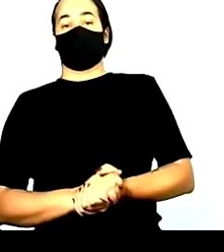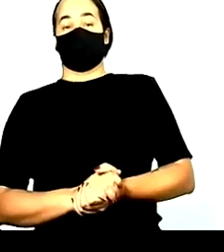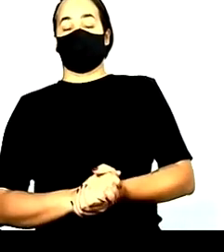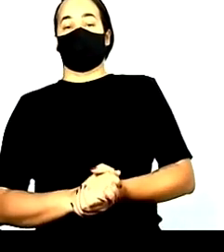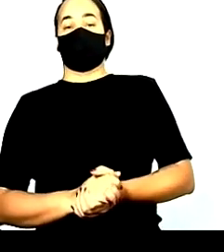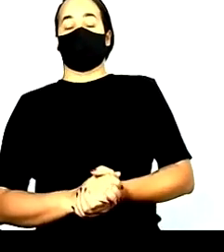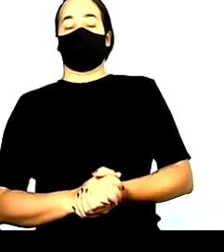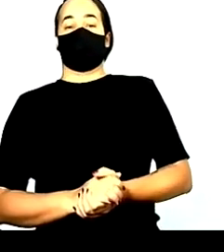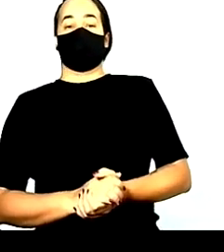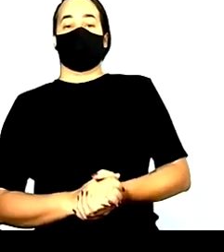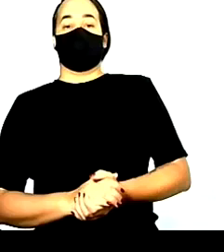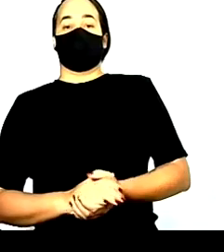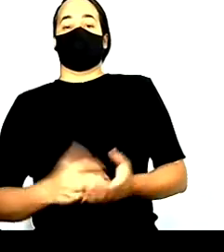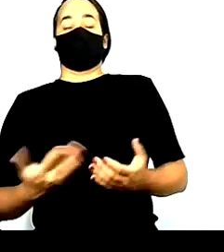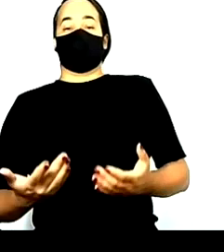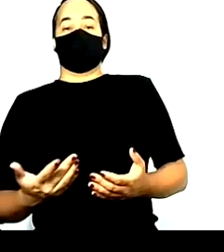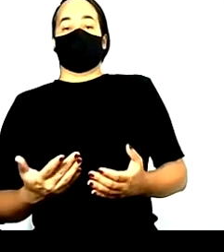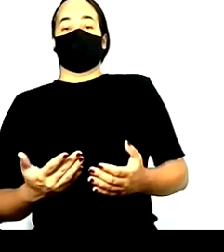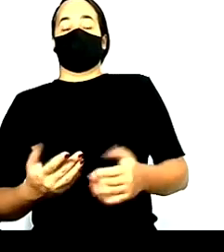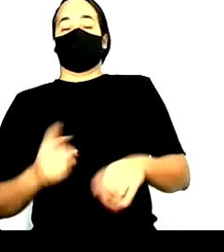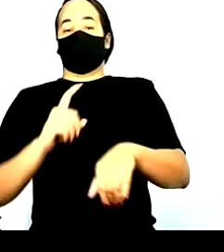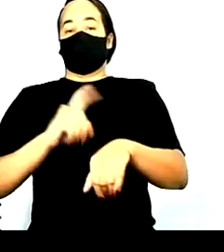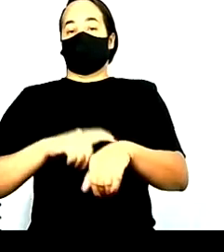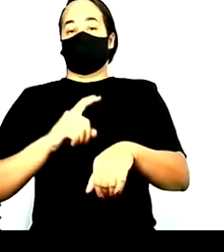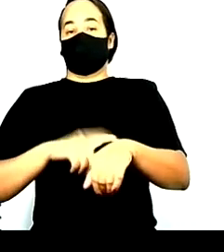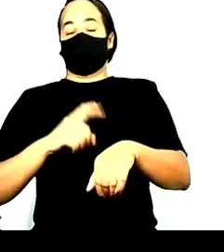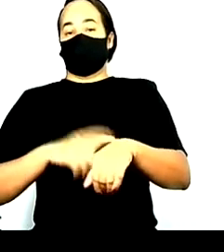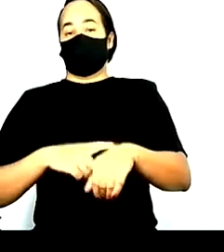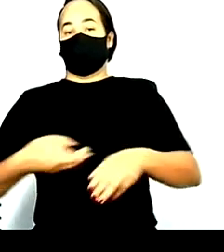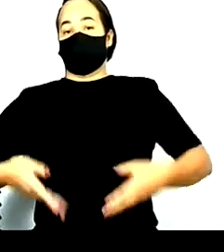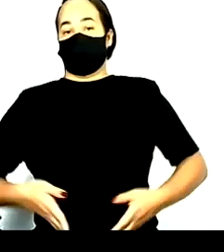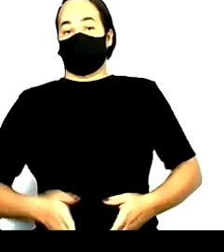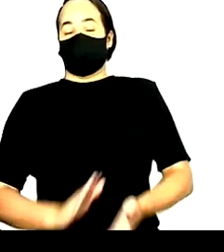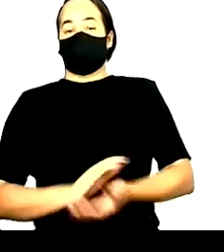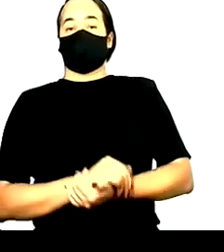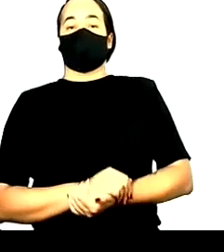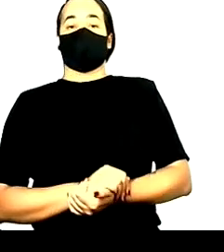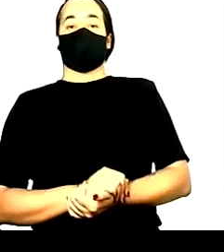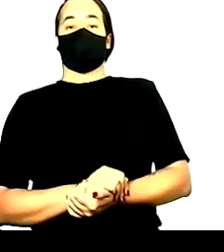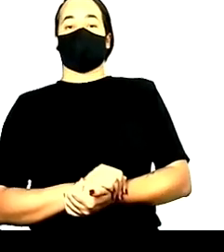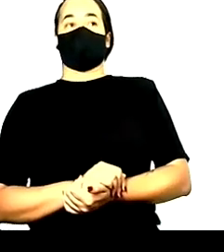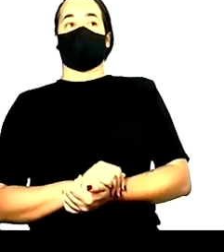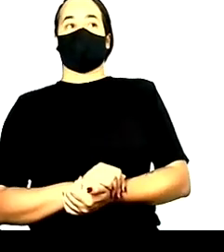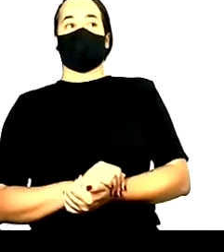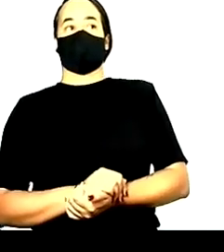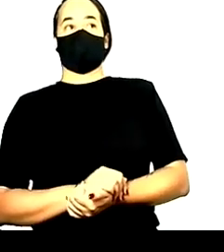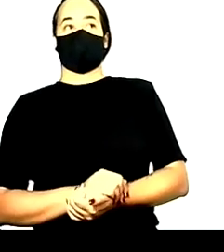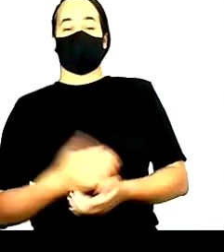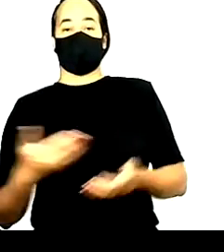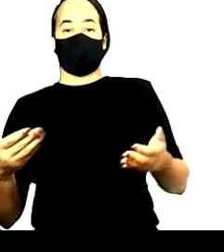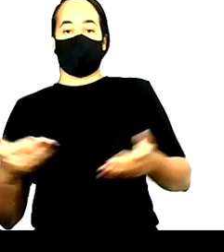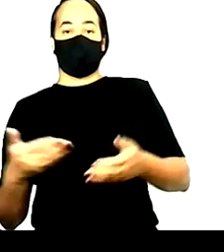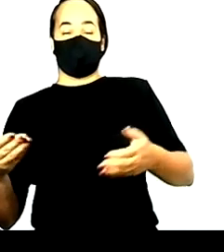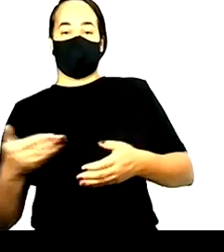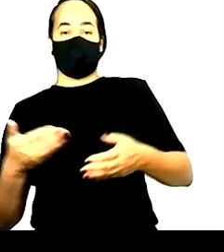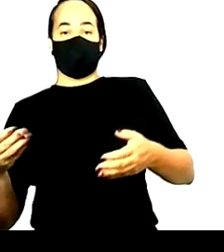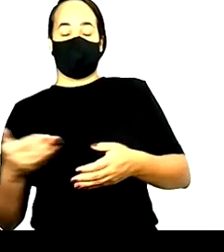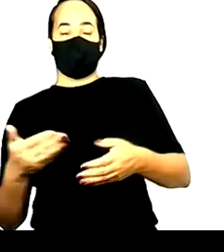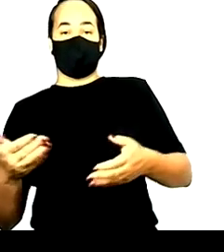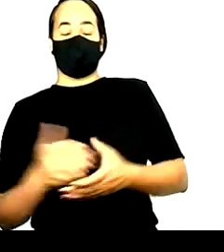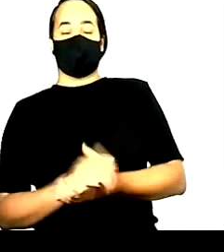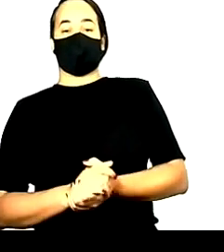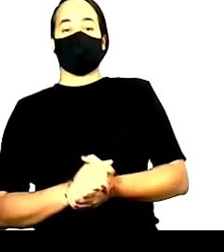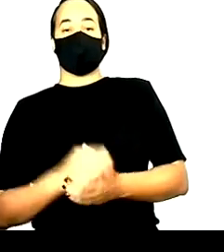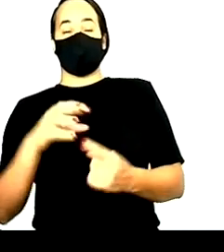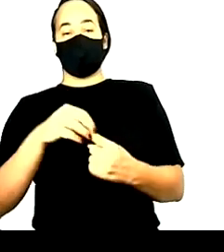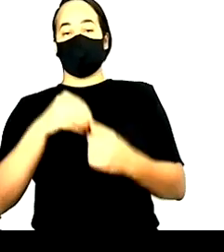acomodando o embrião até que venha a hora de sua partida, certo? Agora, o principal órgão desse